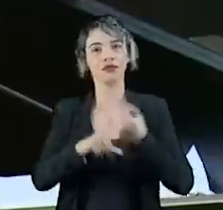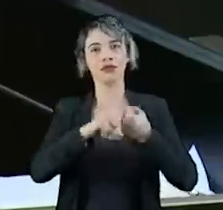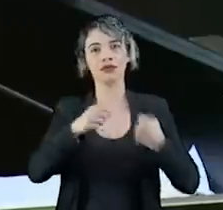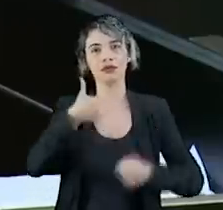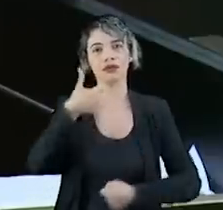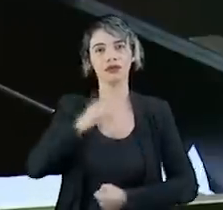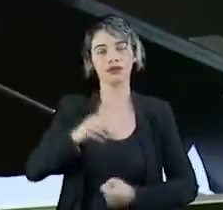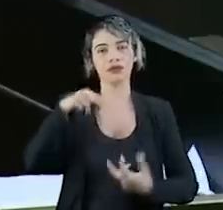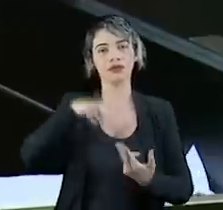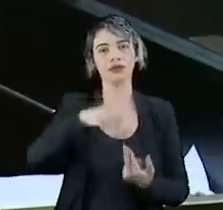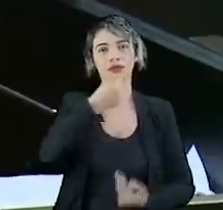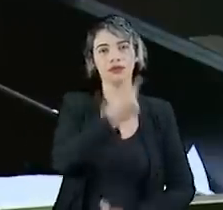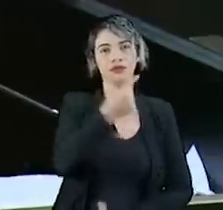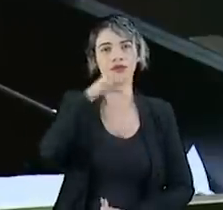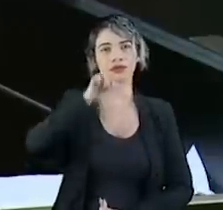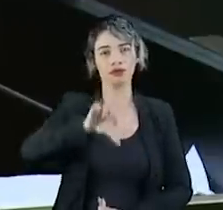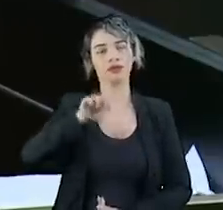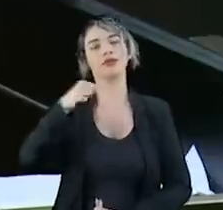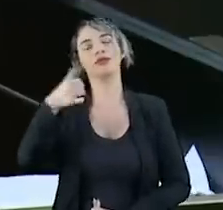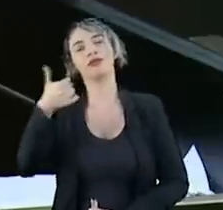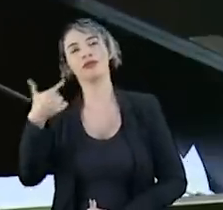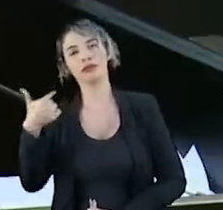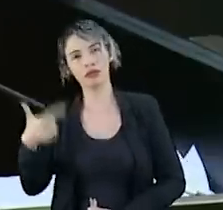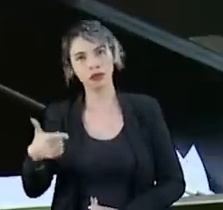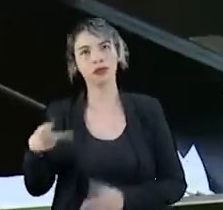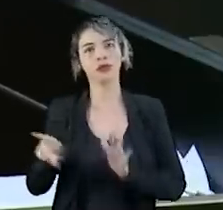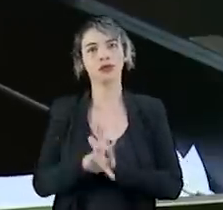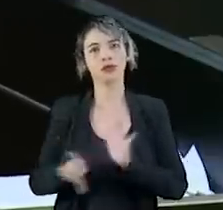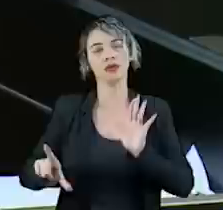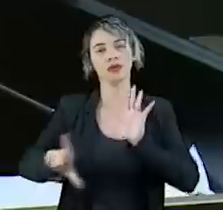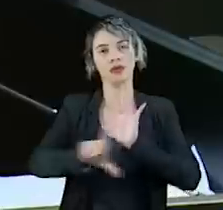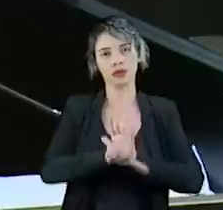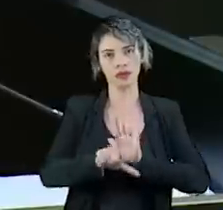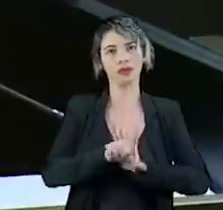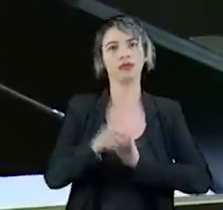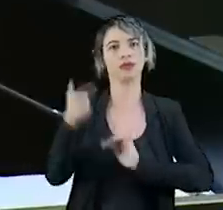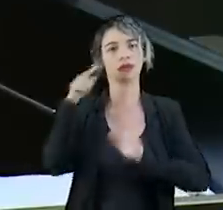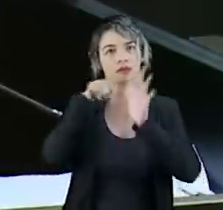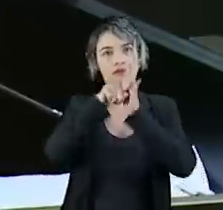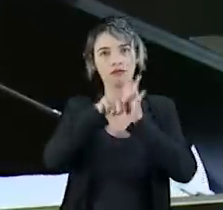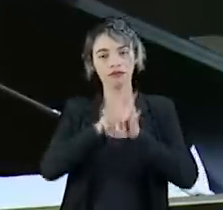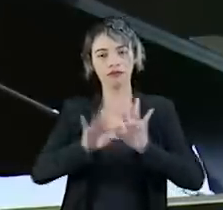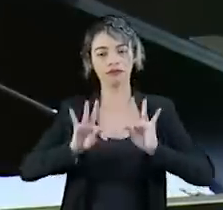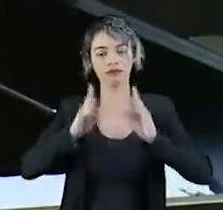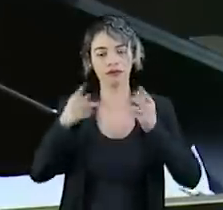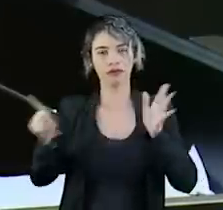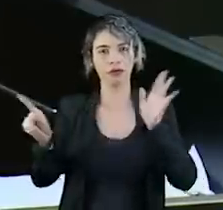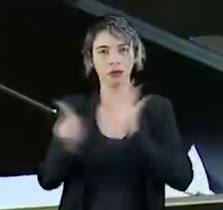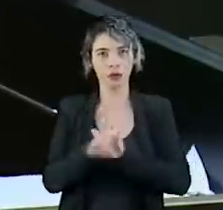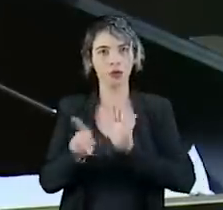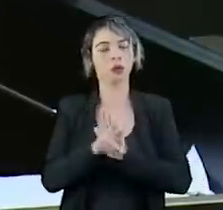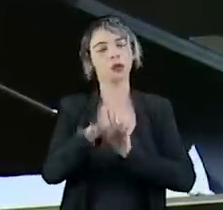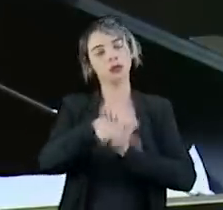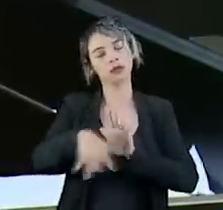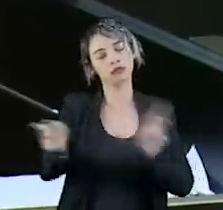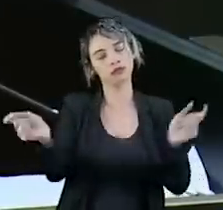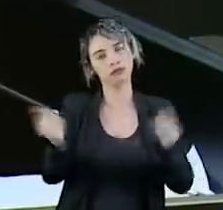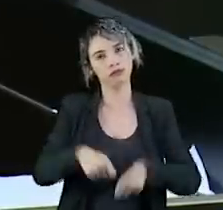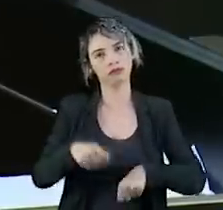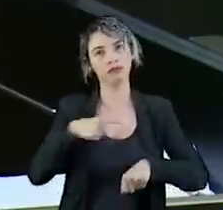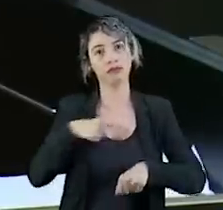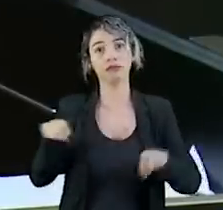10 esses os 19 12 da lei 8429/92 a ser examinados em Ação própria pelos órgãos competentes